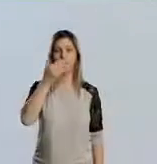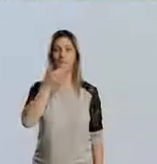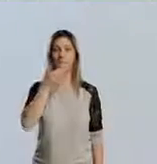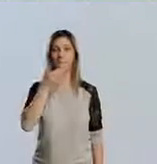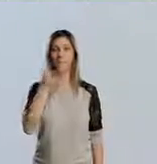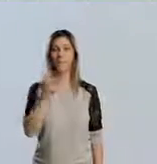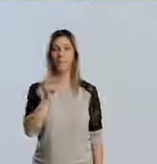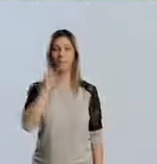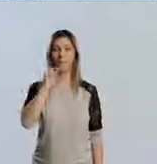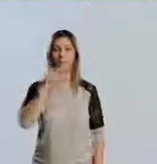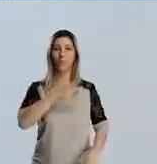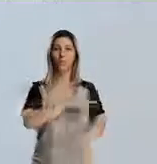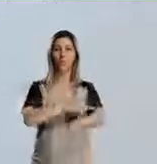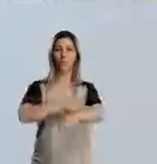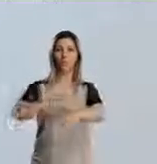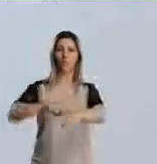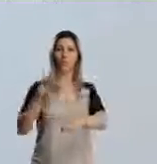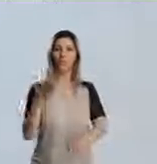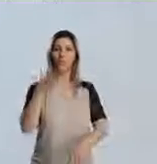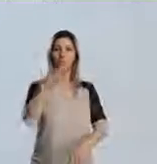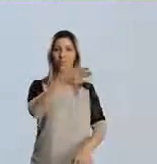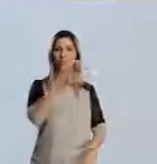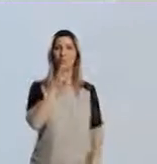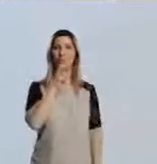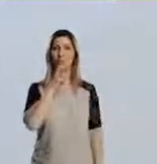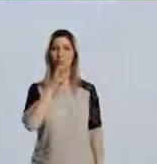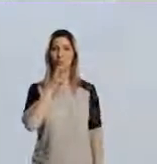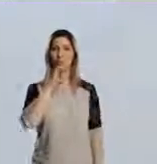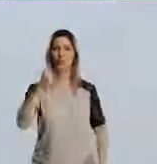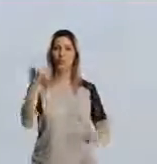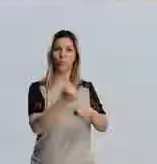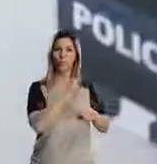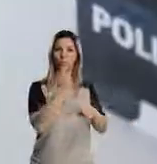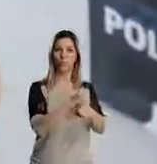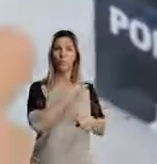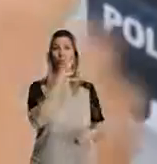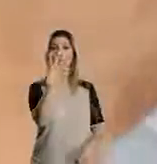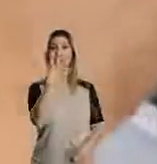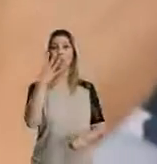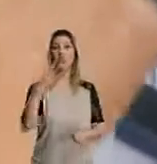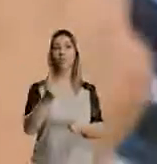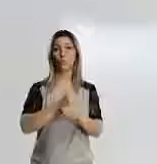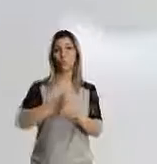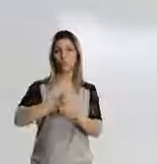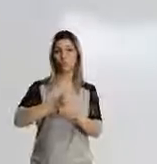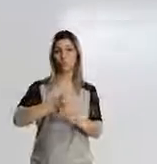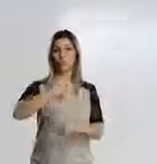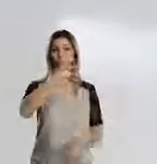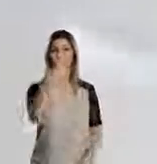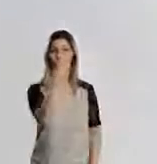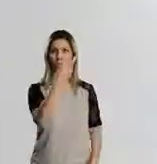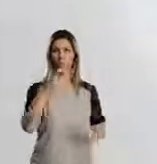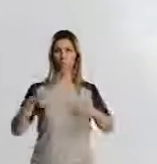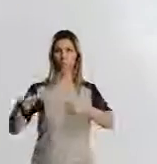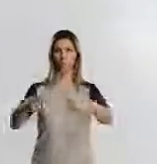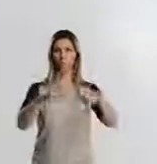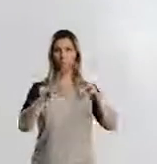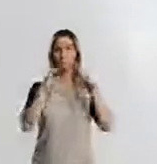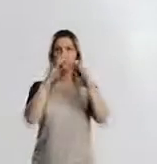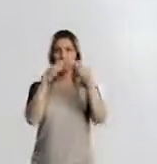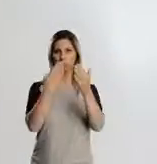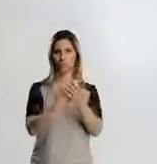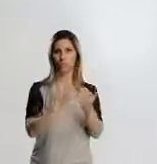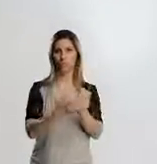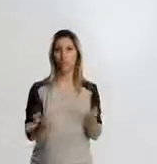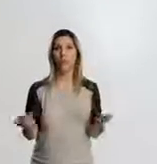Eu sei melhor que ninguém como avançar a saúde em Sorocaba. Vamos construir o novo hospital público, a nova policlínica e a